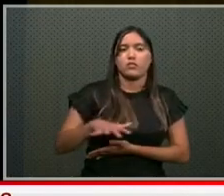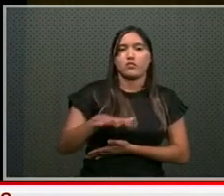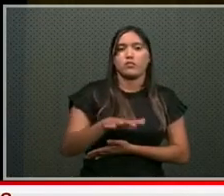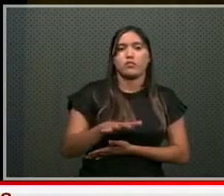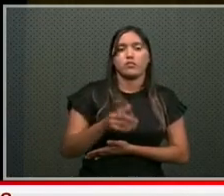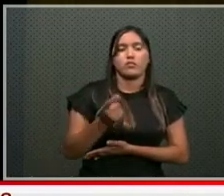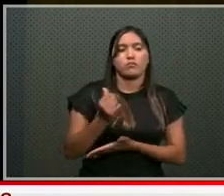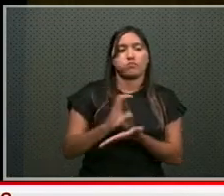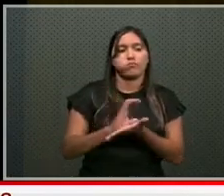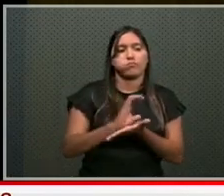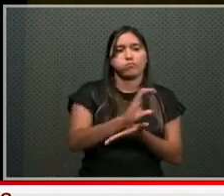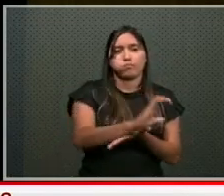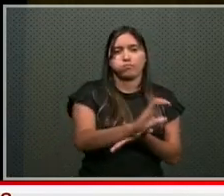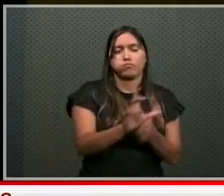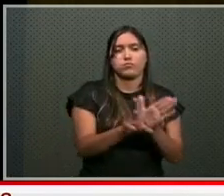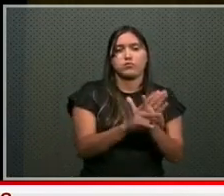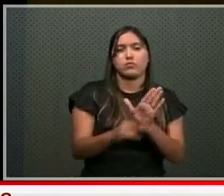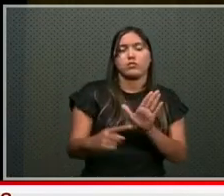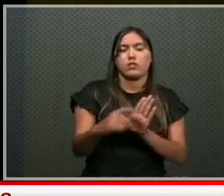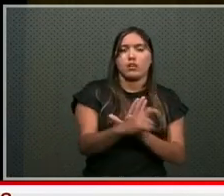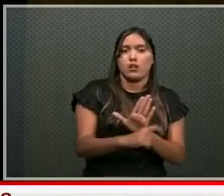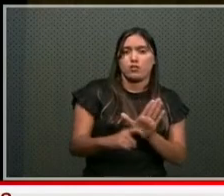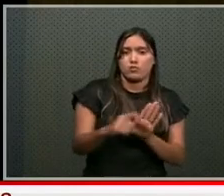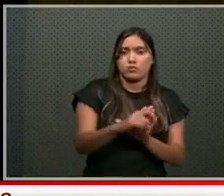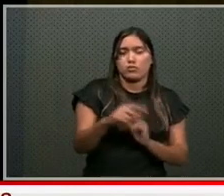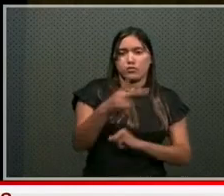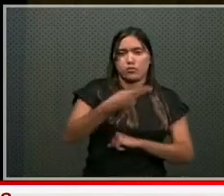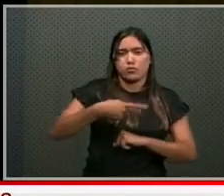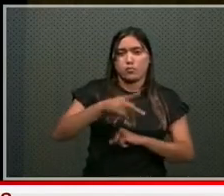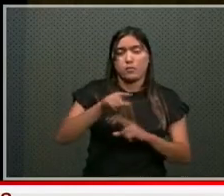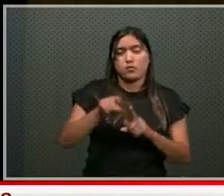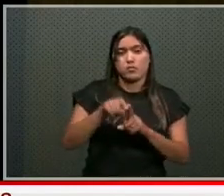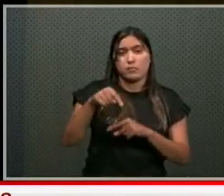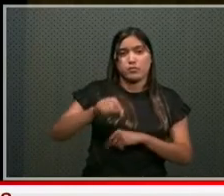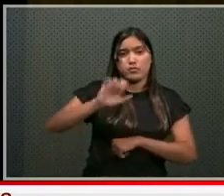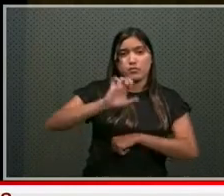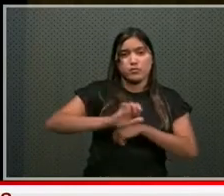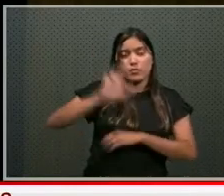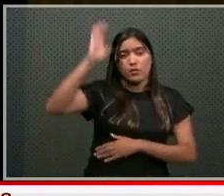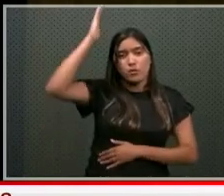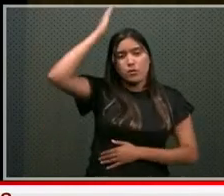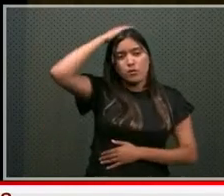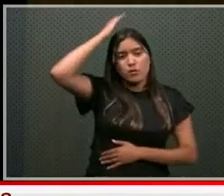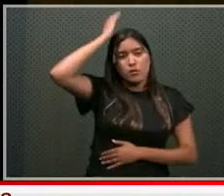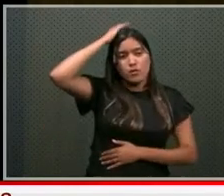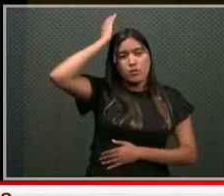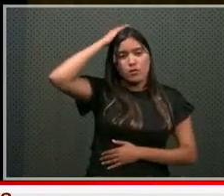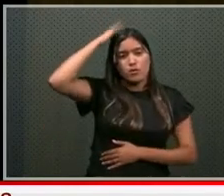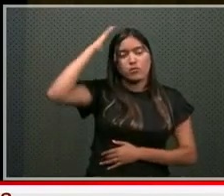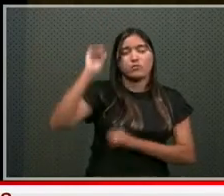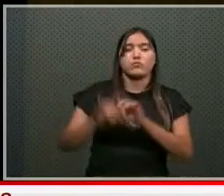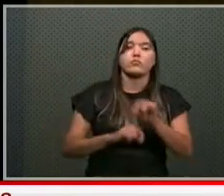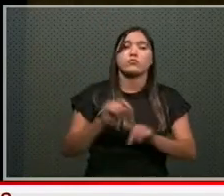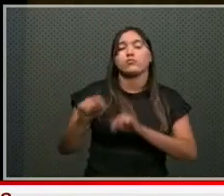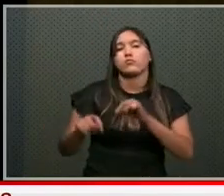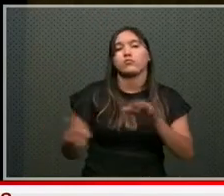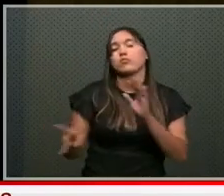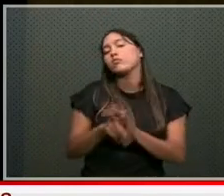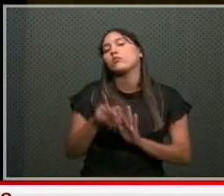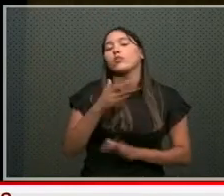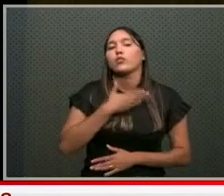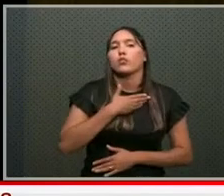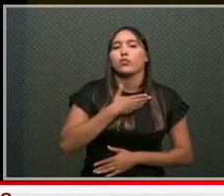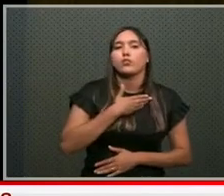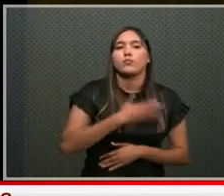gente financeiro do agronegócio no país e no Estado do Pará não é diferente e o nosso principal público-alvo são os